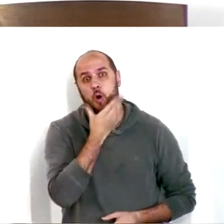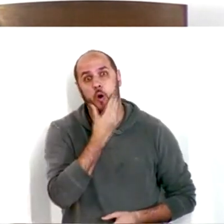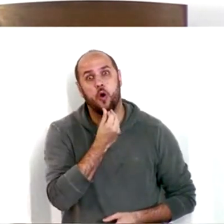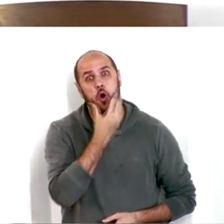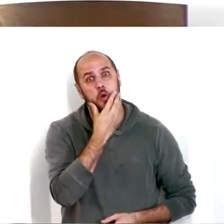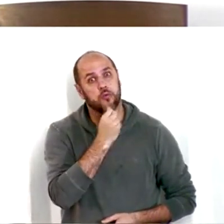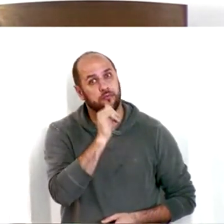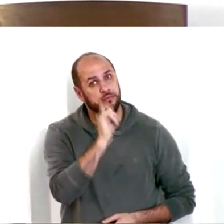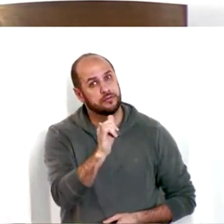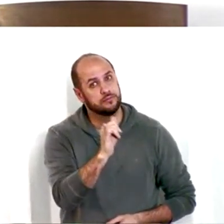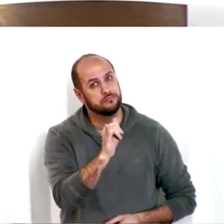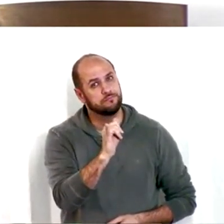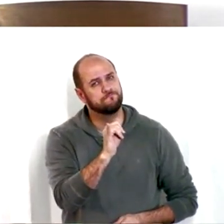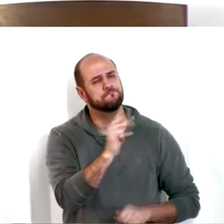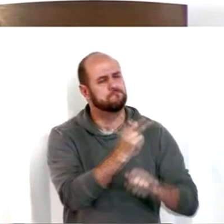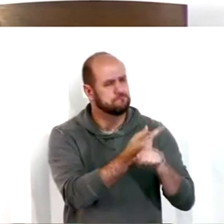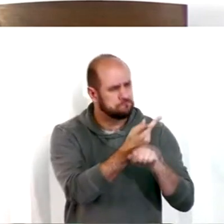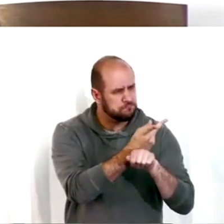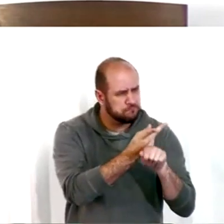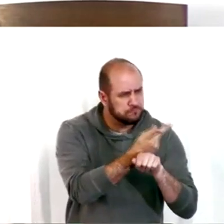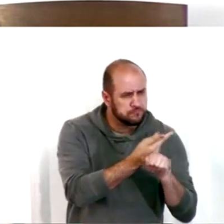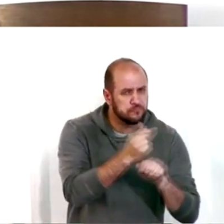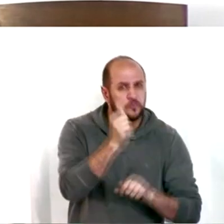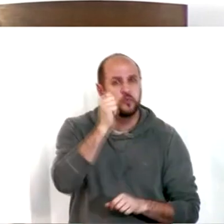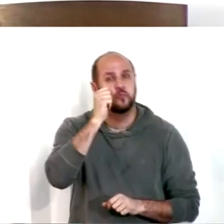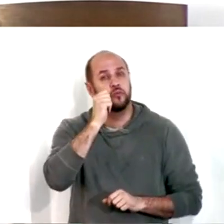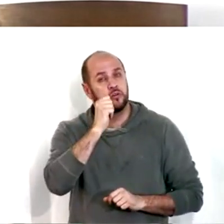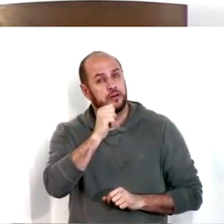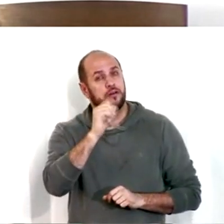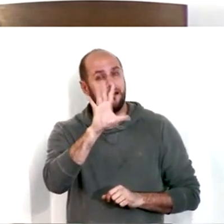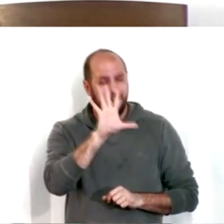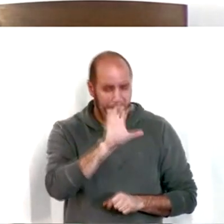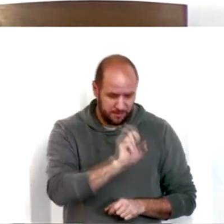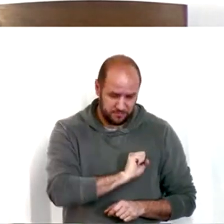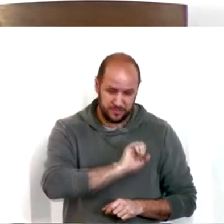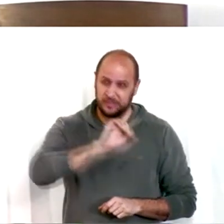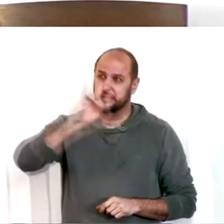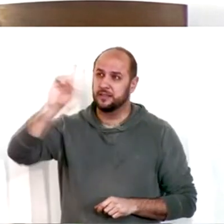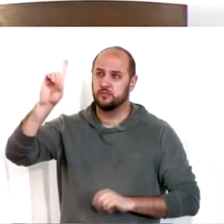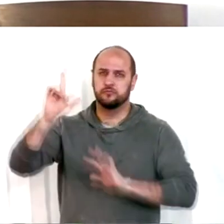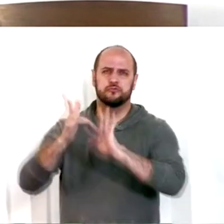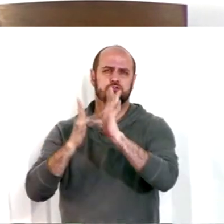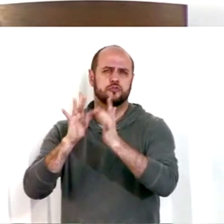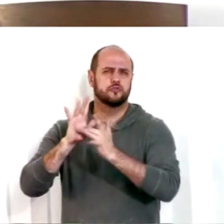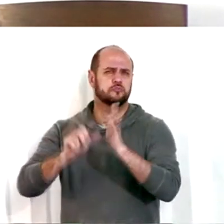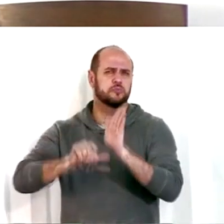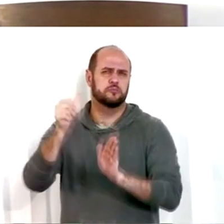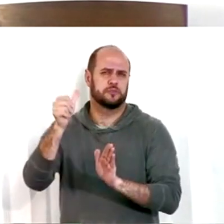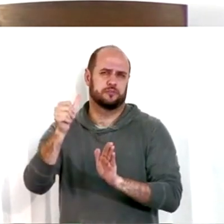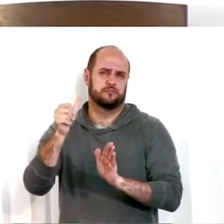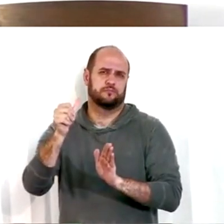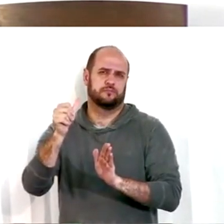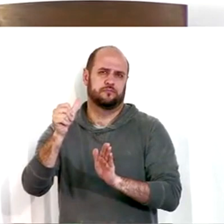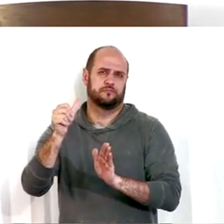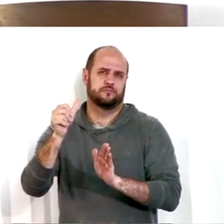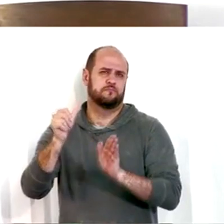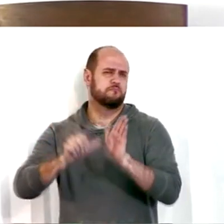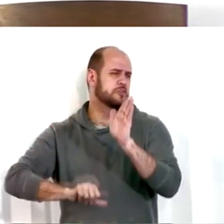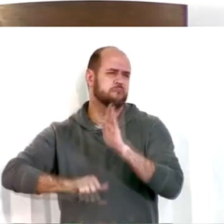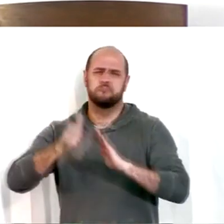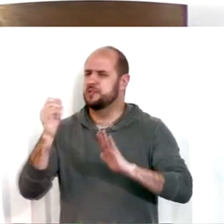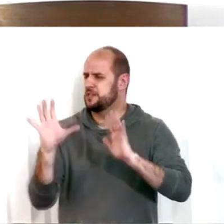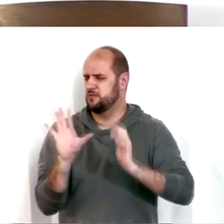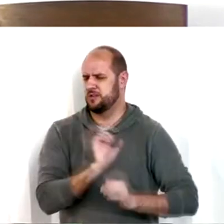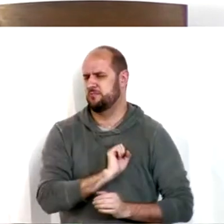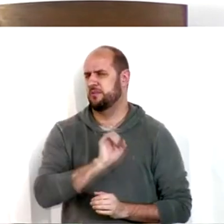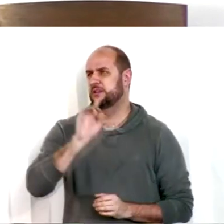Homens, busquem uma mulher que ama a Deus e a Jesus, mais do que tudo e